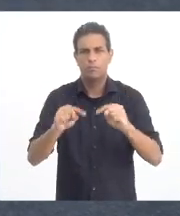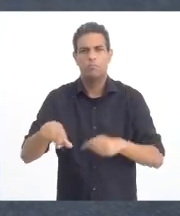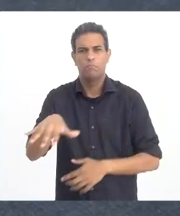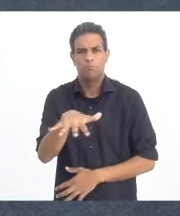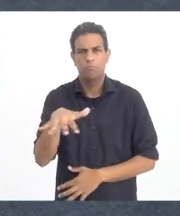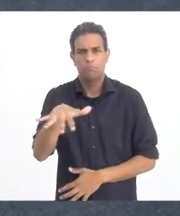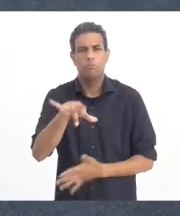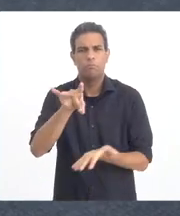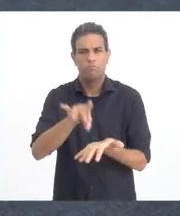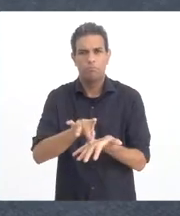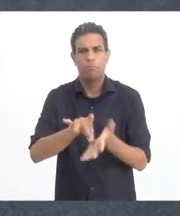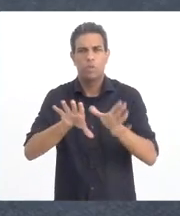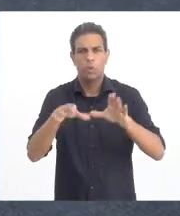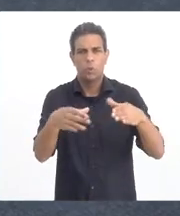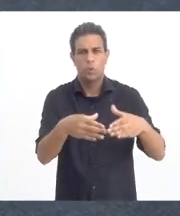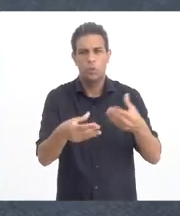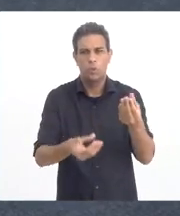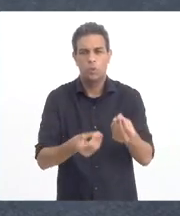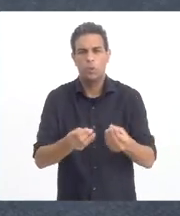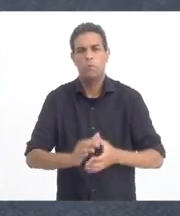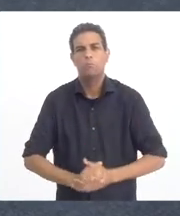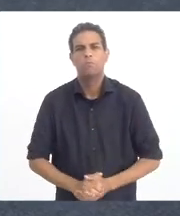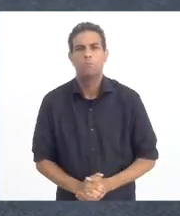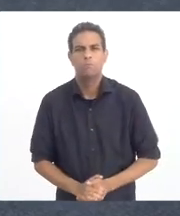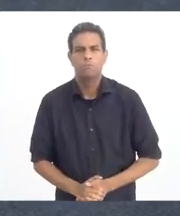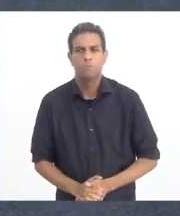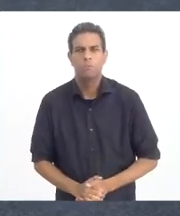que compõem esse quadro.